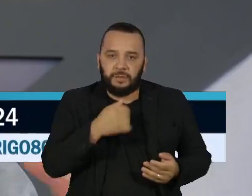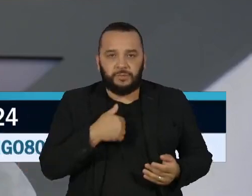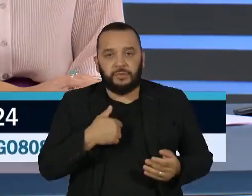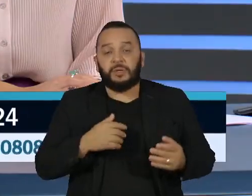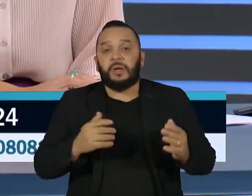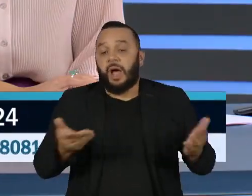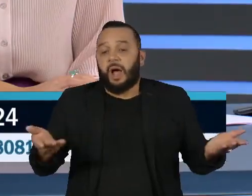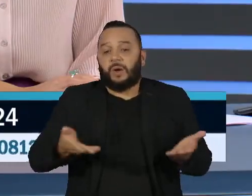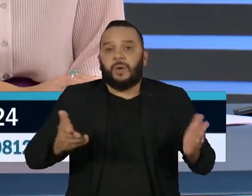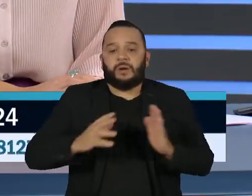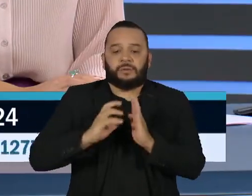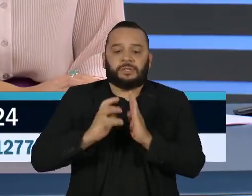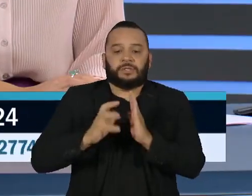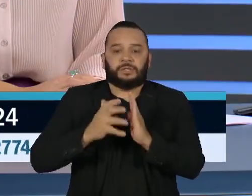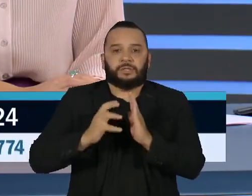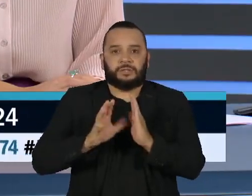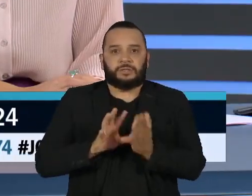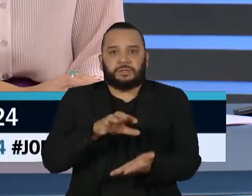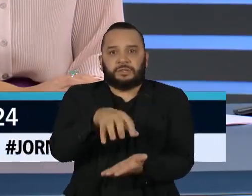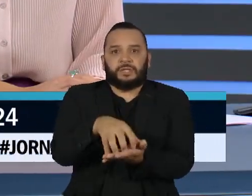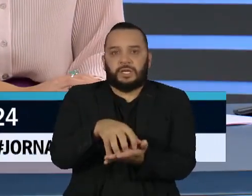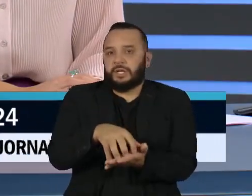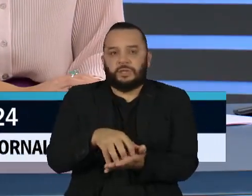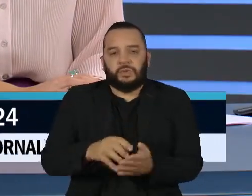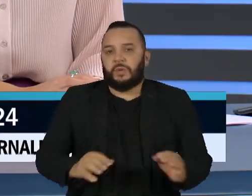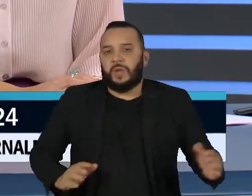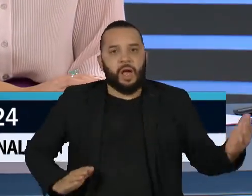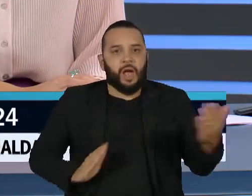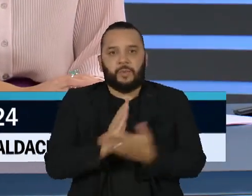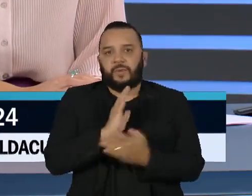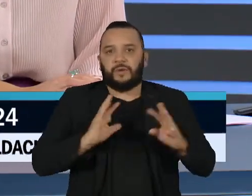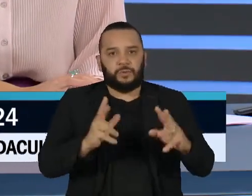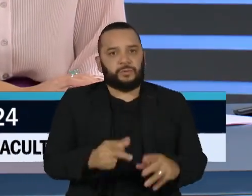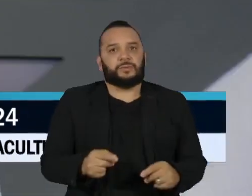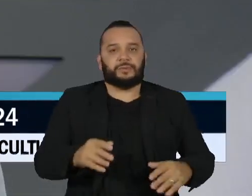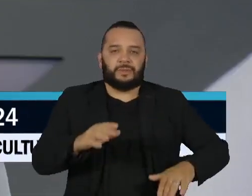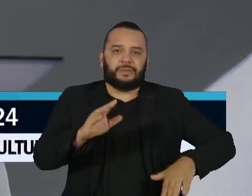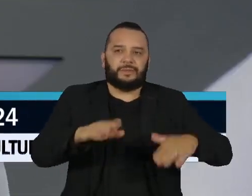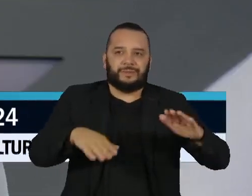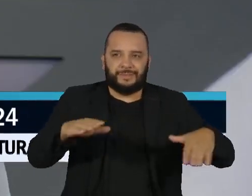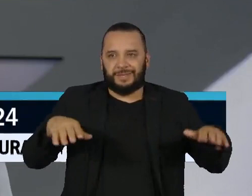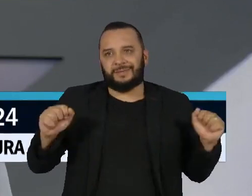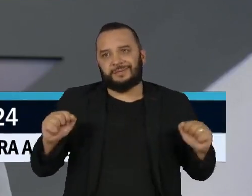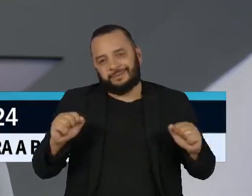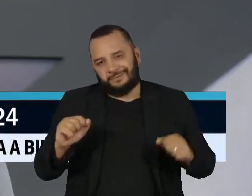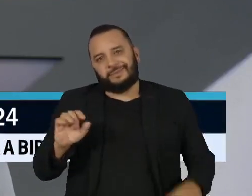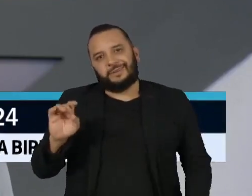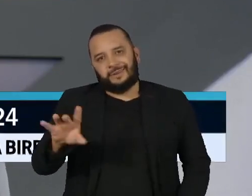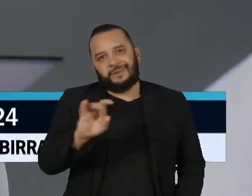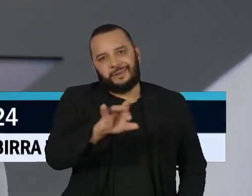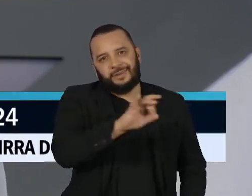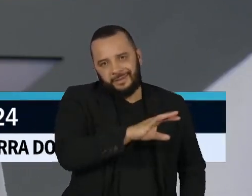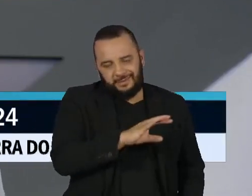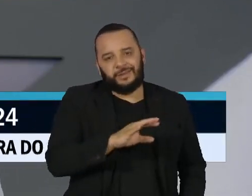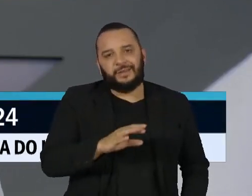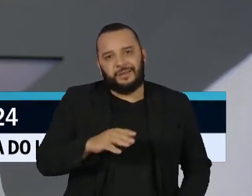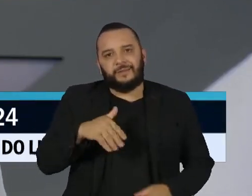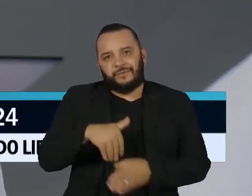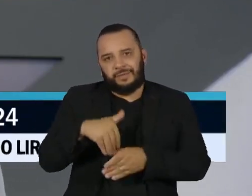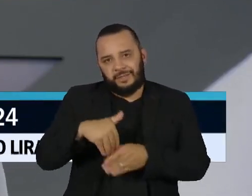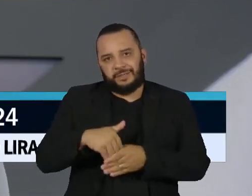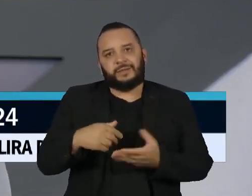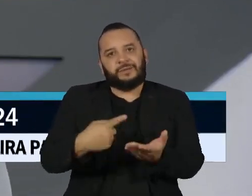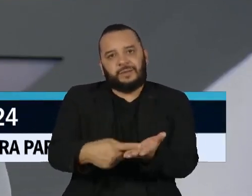Centrão dentro de dois ministérios, pronto, vai passar tudo? Depende. Cada votação é uma votação. Você tem que